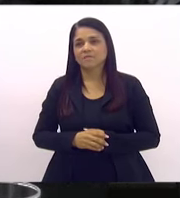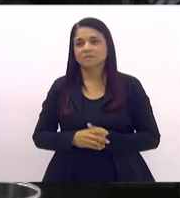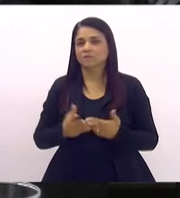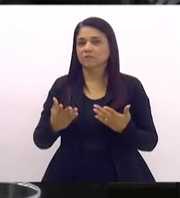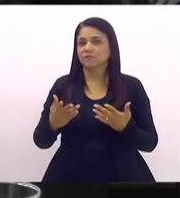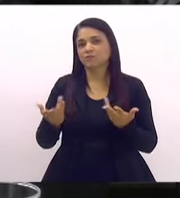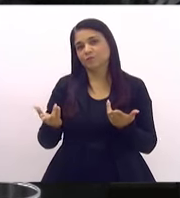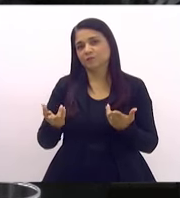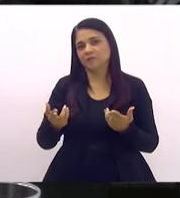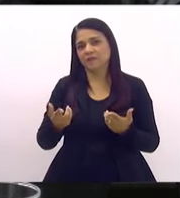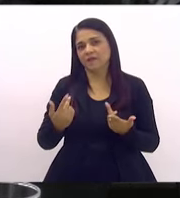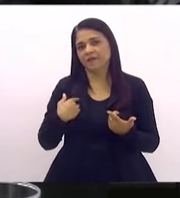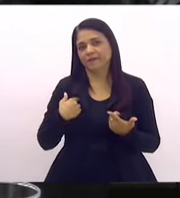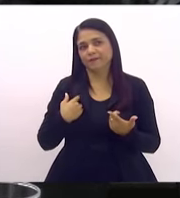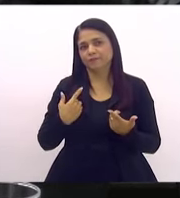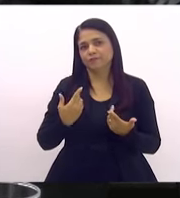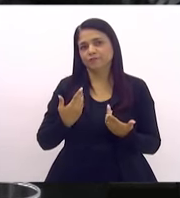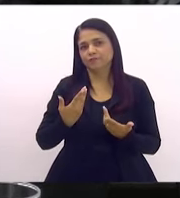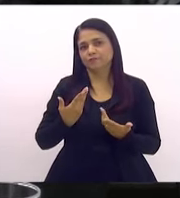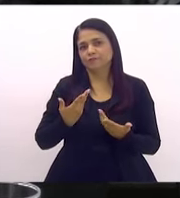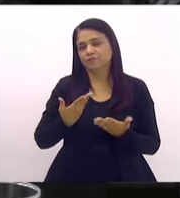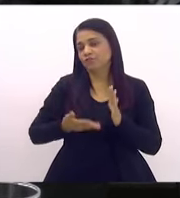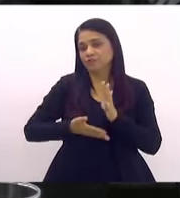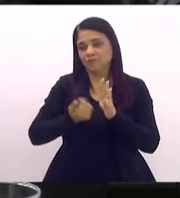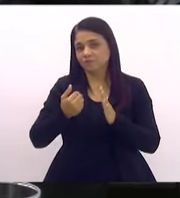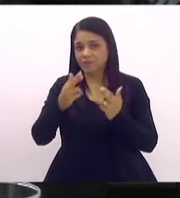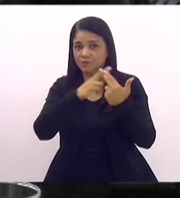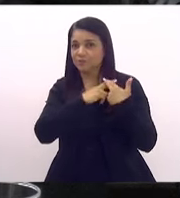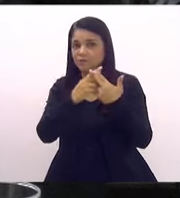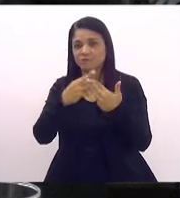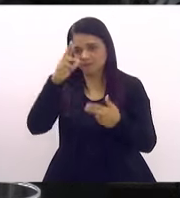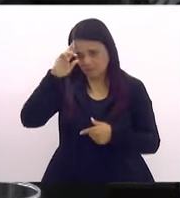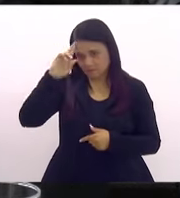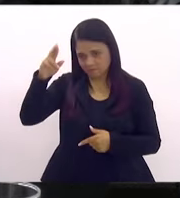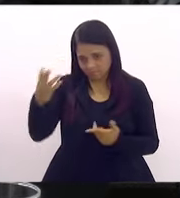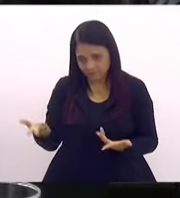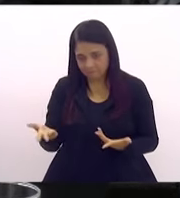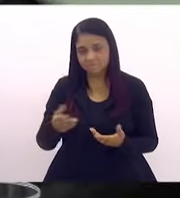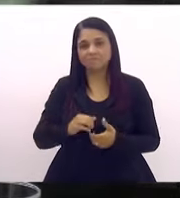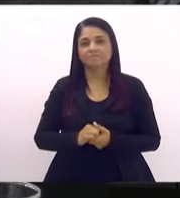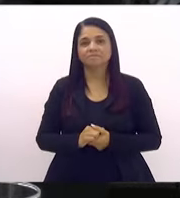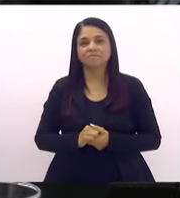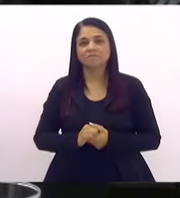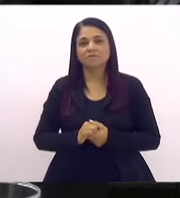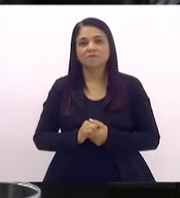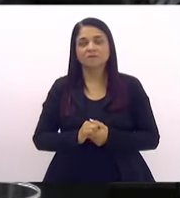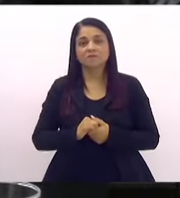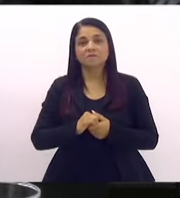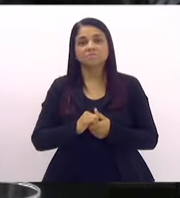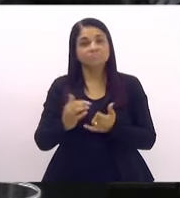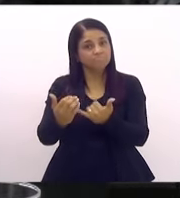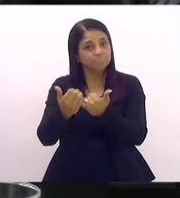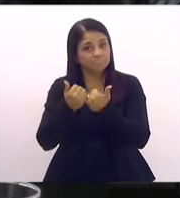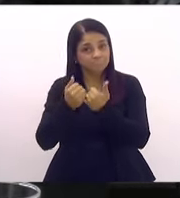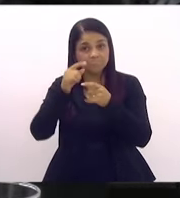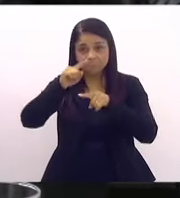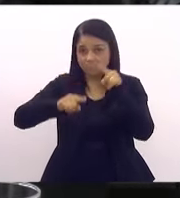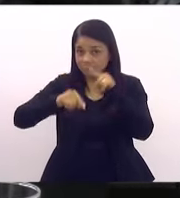competência. E, segundo, como é patrimônio material, é bem tangível, né?